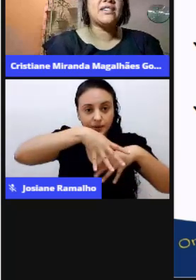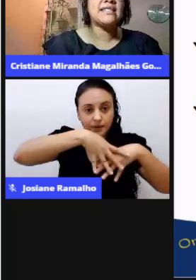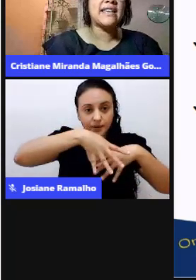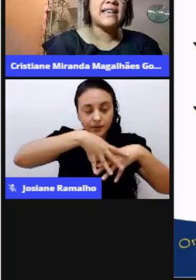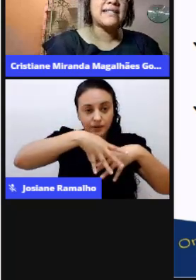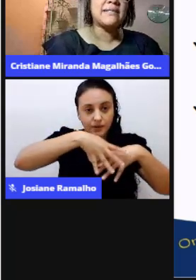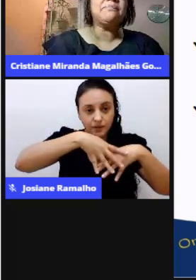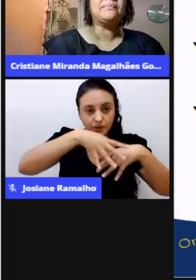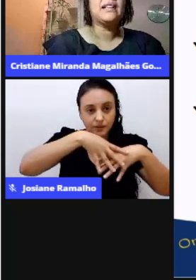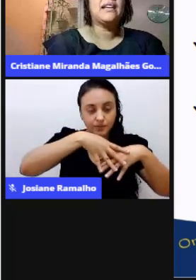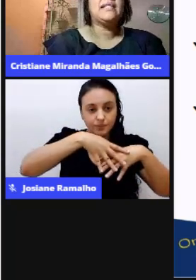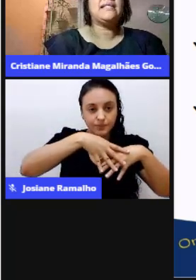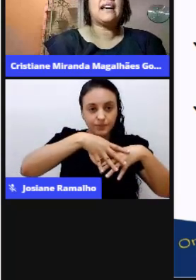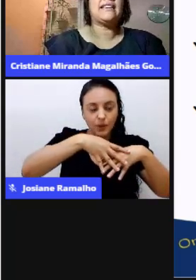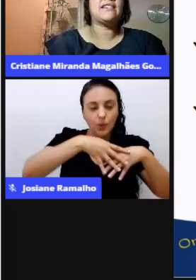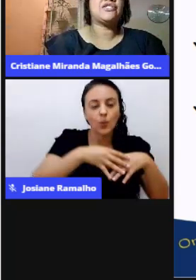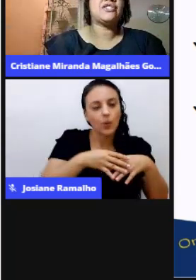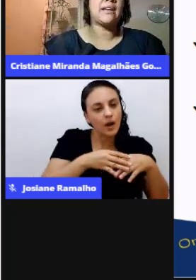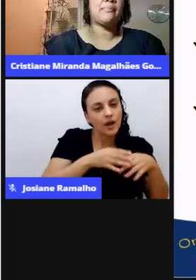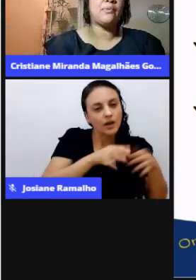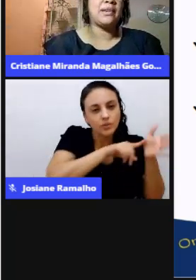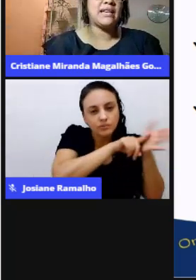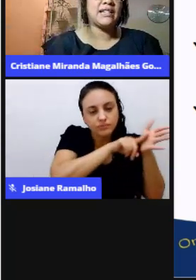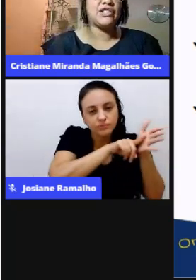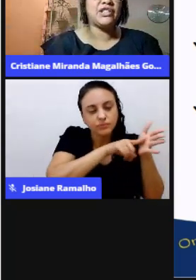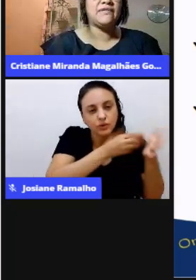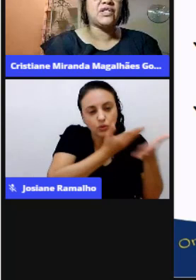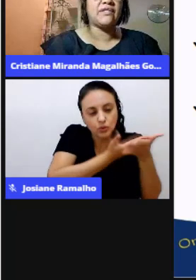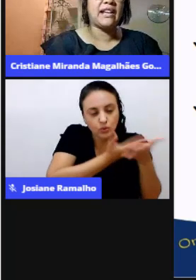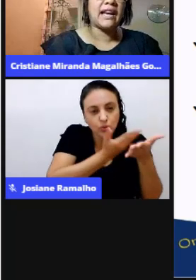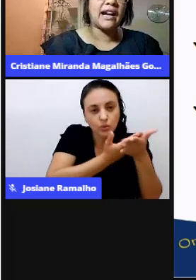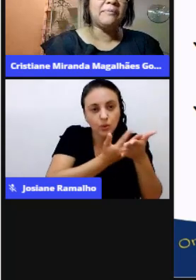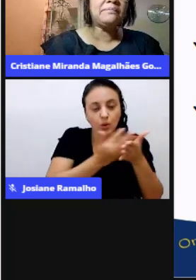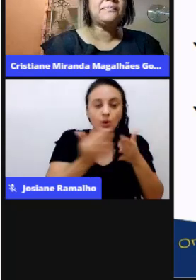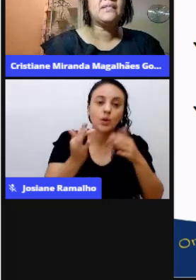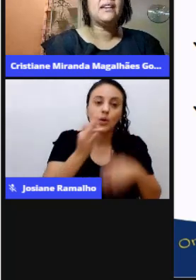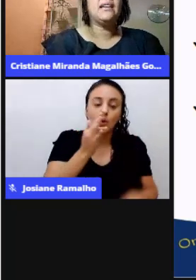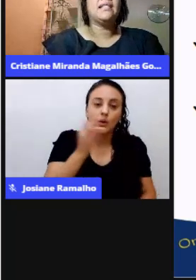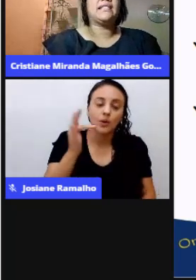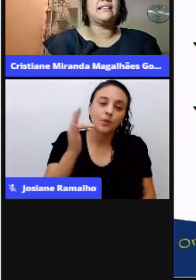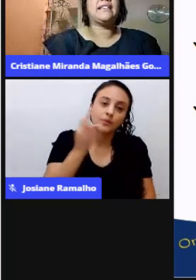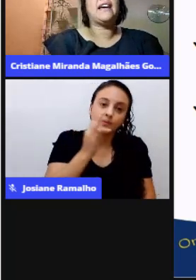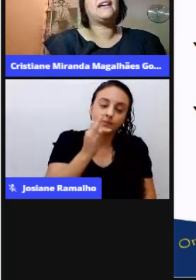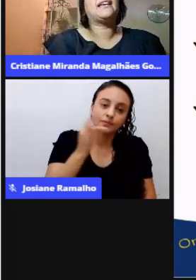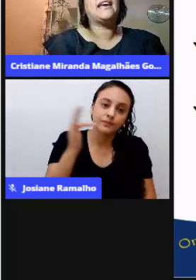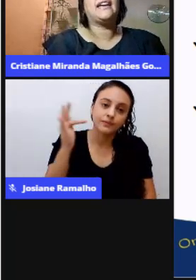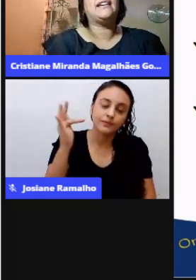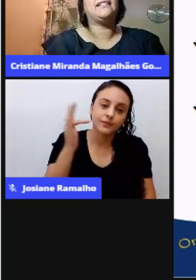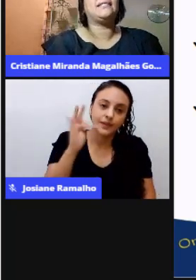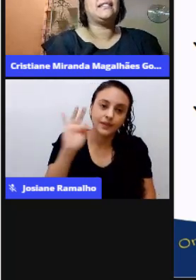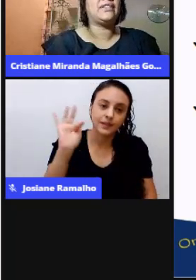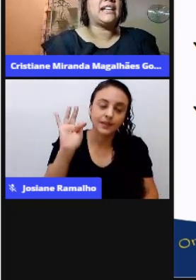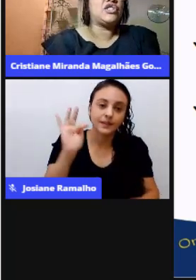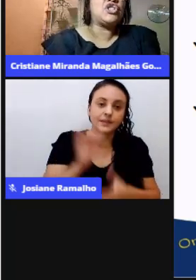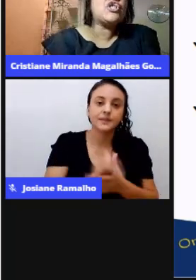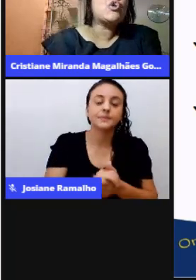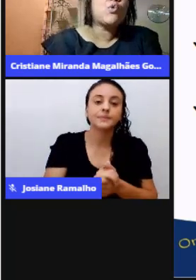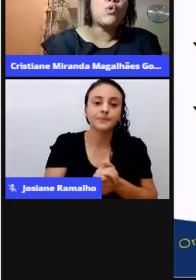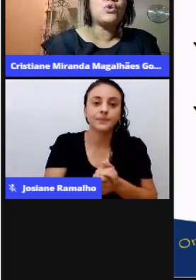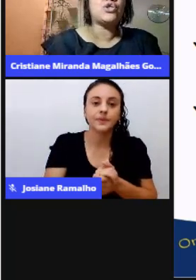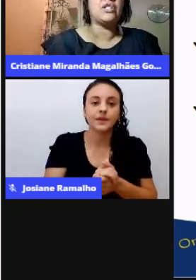linha francesa, e aí a gente se apropria aqui de Yves Chevalard, que é quem, na